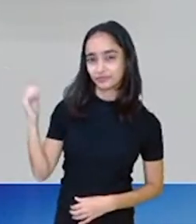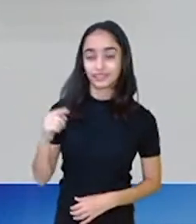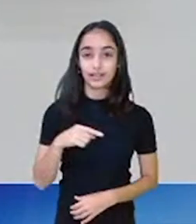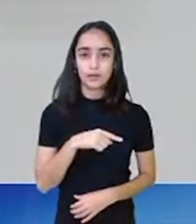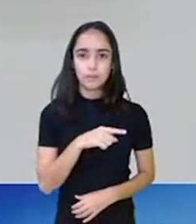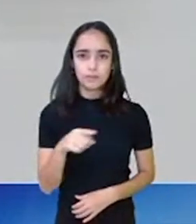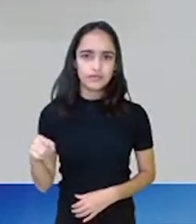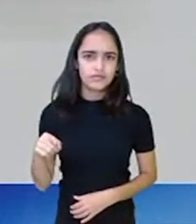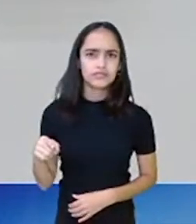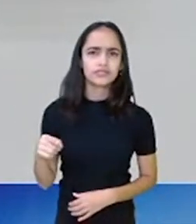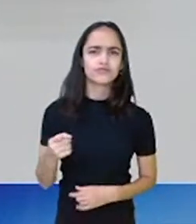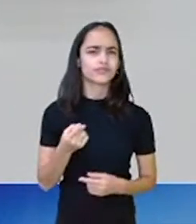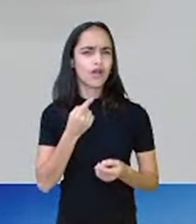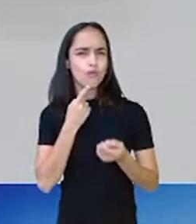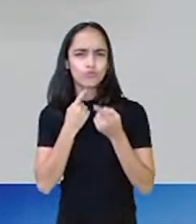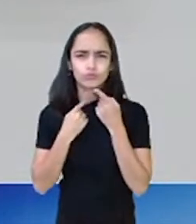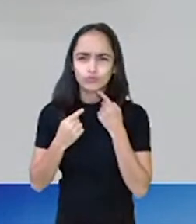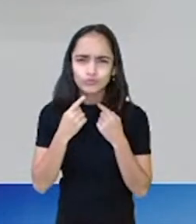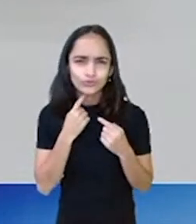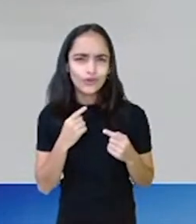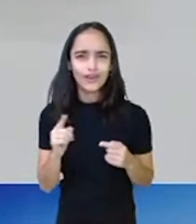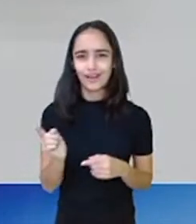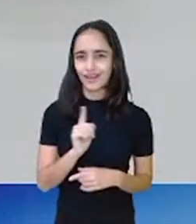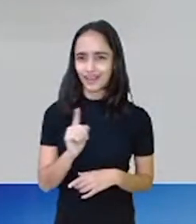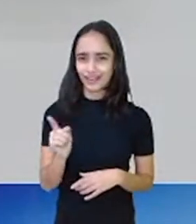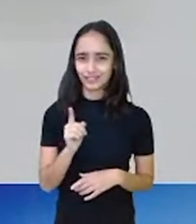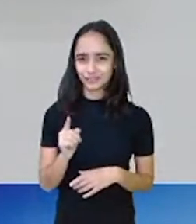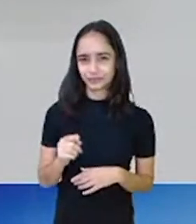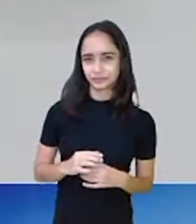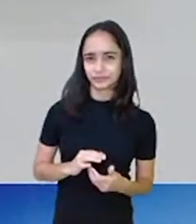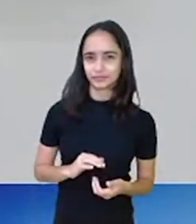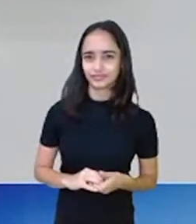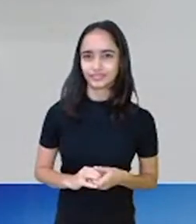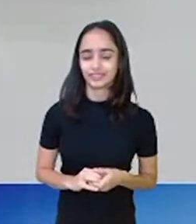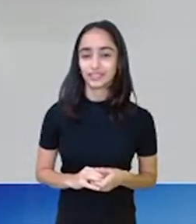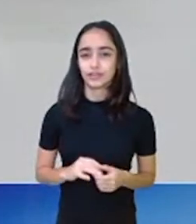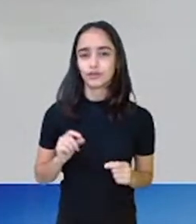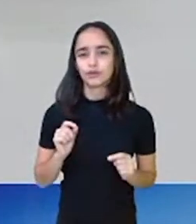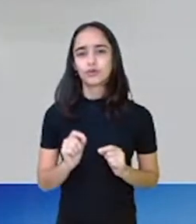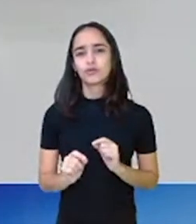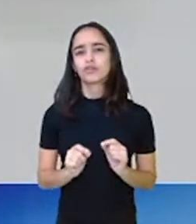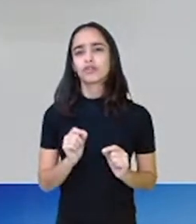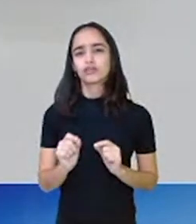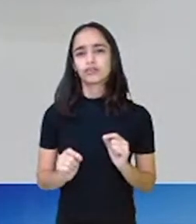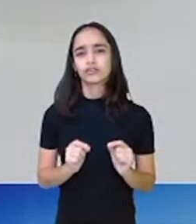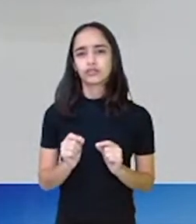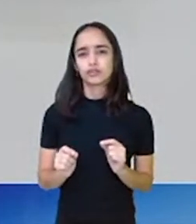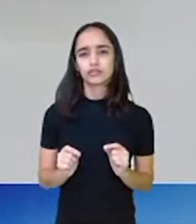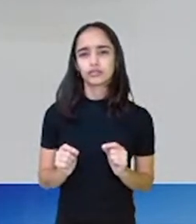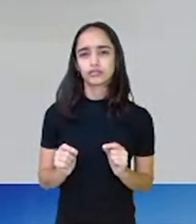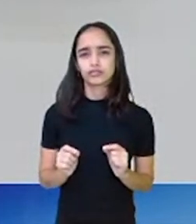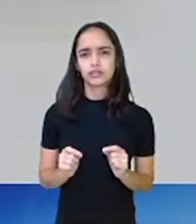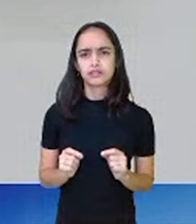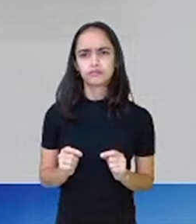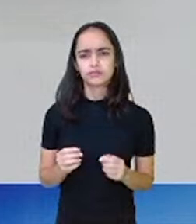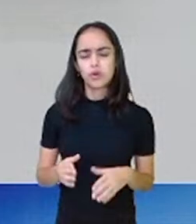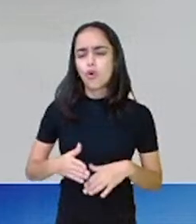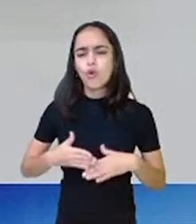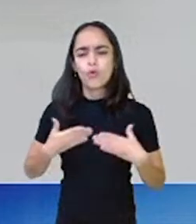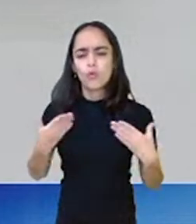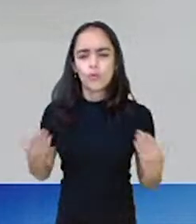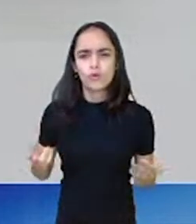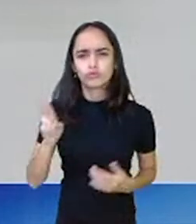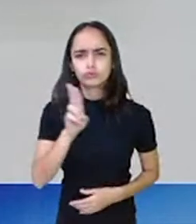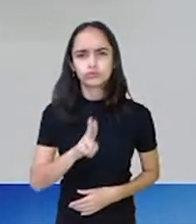essa complicação. Muitas vezes existe aí as pessoas não sabem o que é o momento de usar a exclamação e o ponto